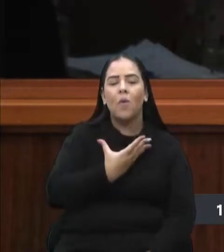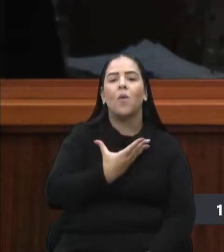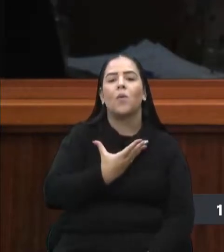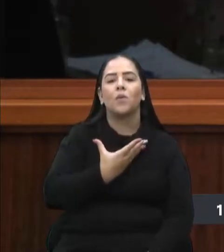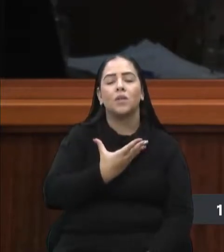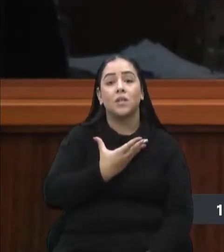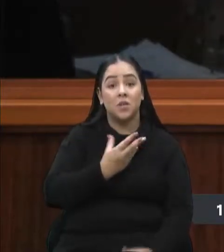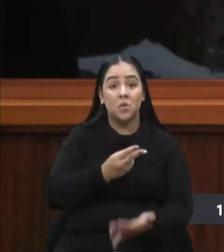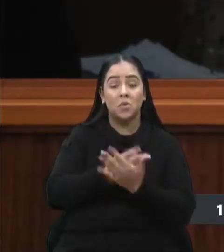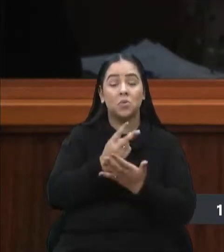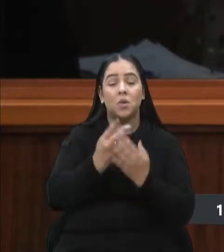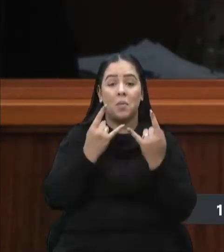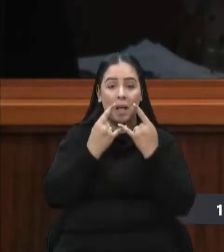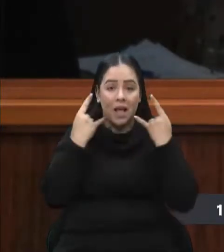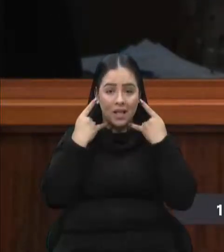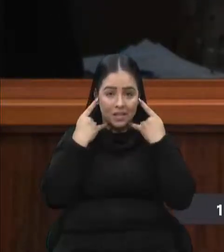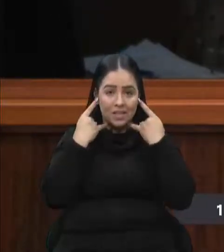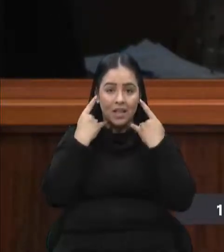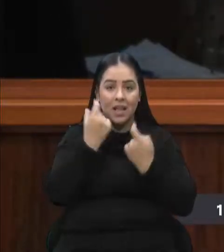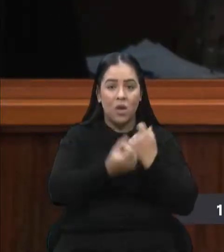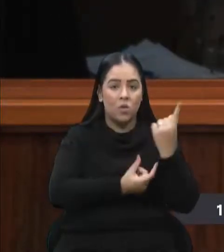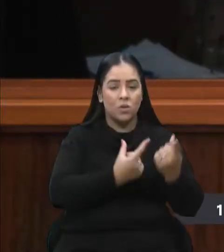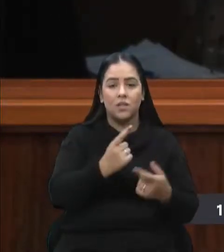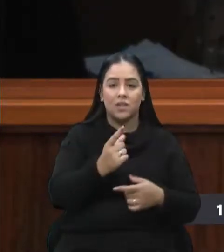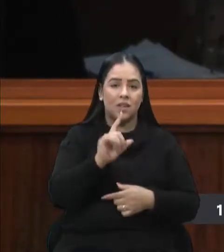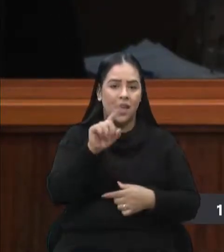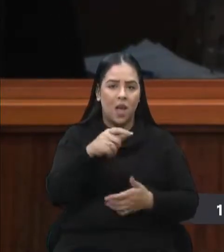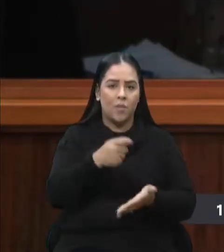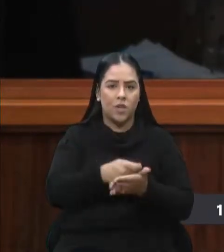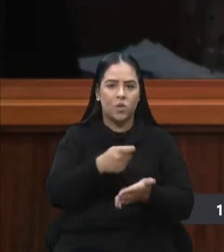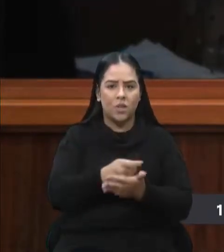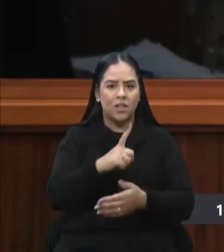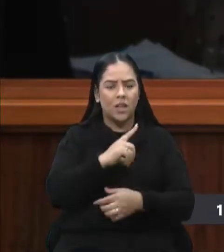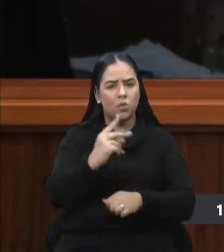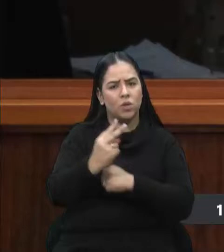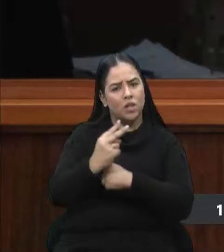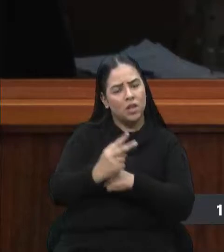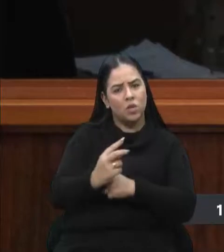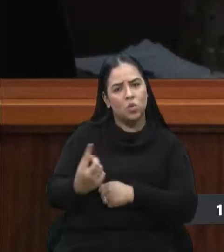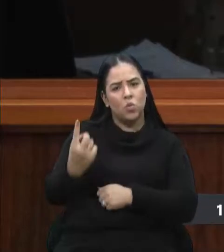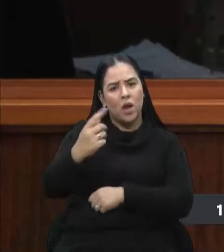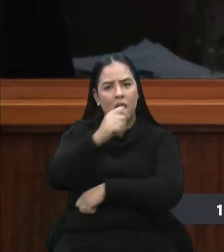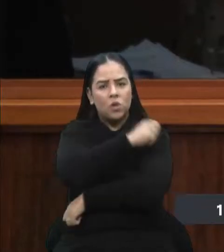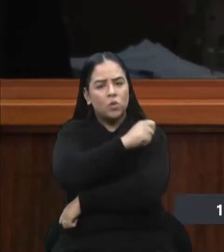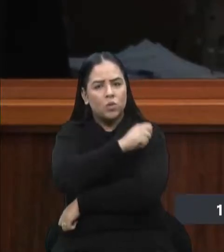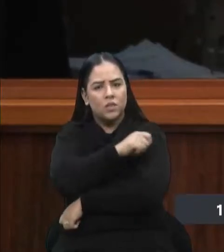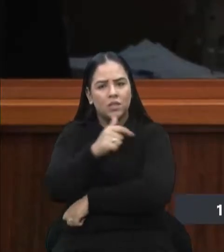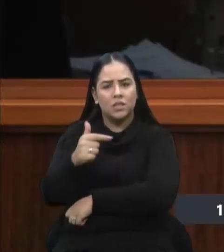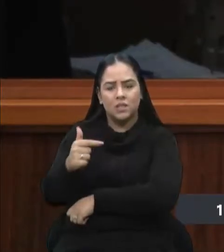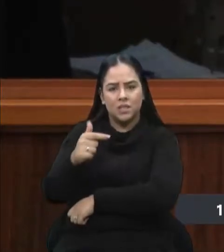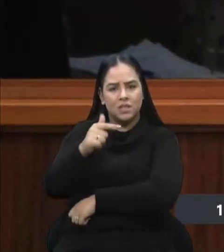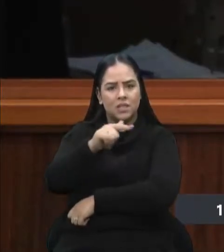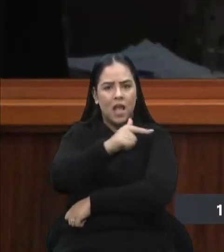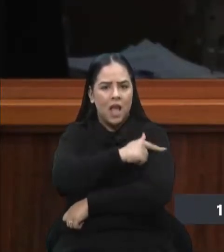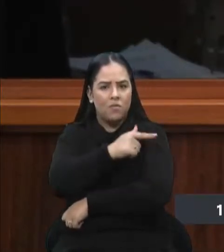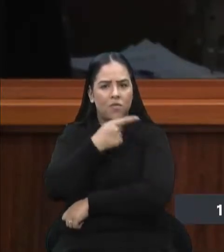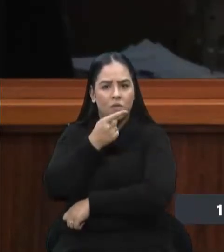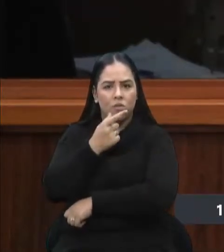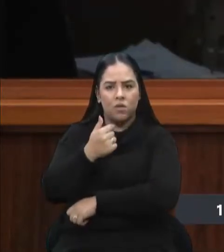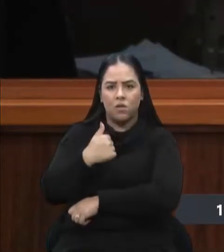com máscara, a gente mesmo não sendo obrigatório tem que se cuidar. E um aluno do 7º ano me disse, prof, eu não